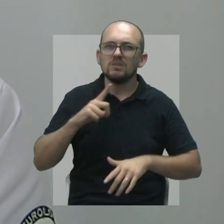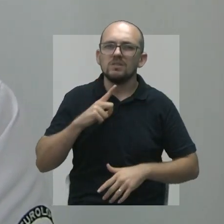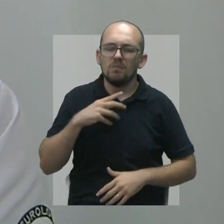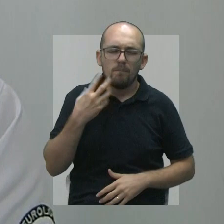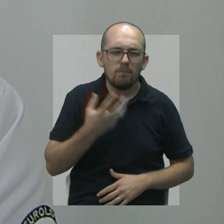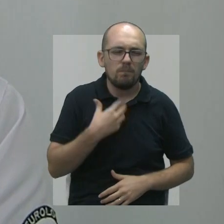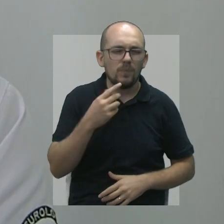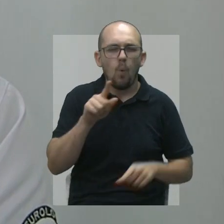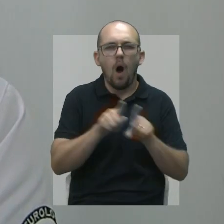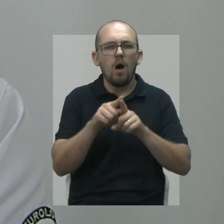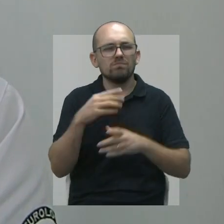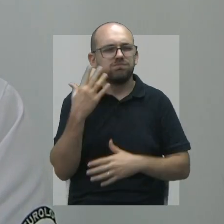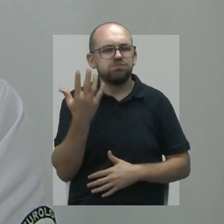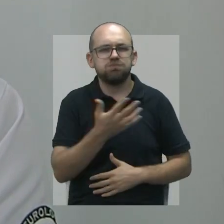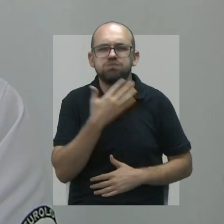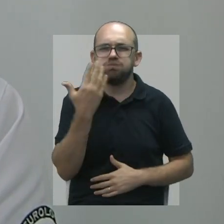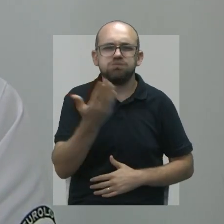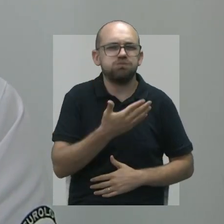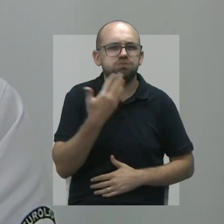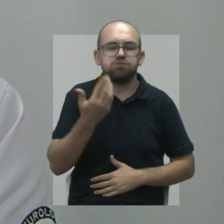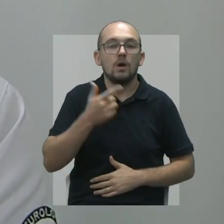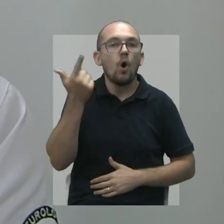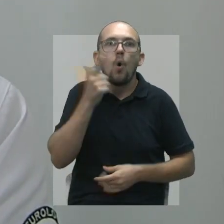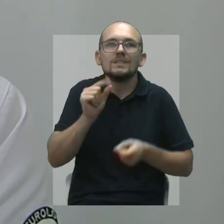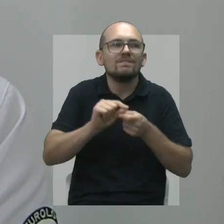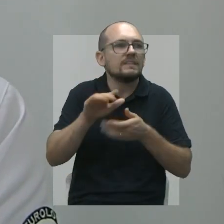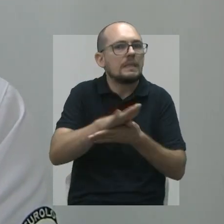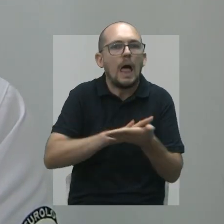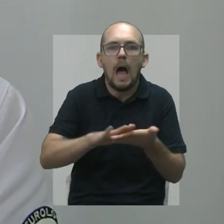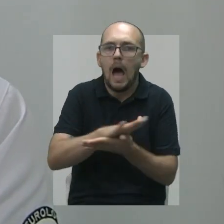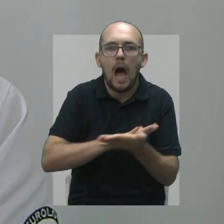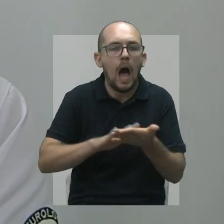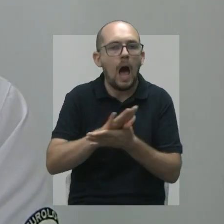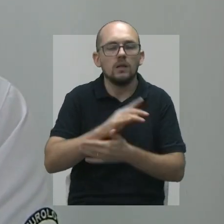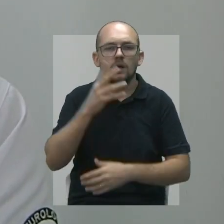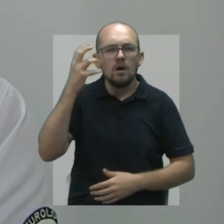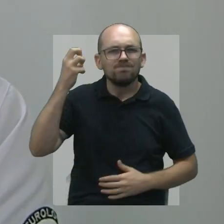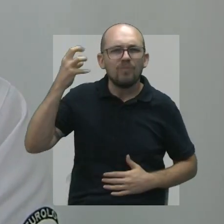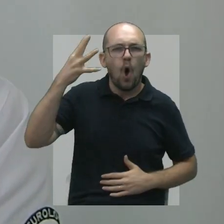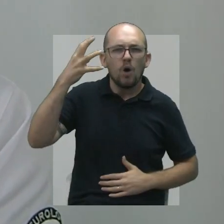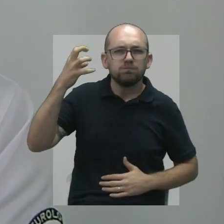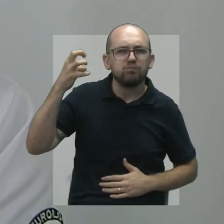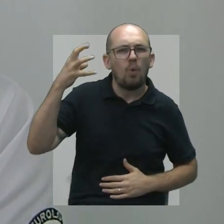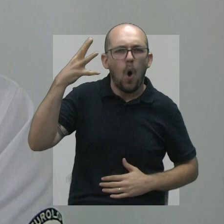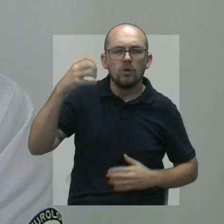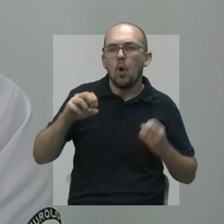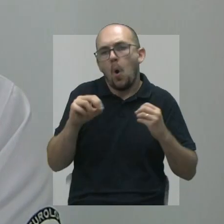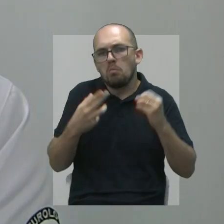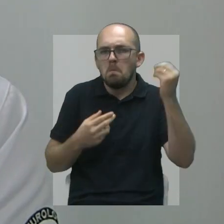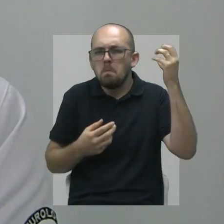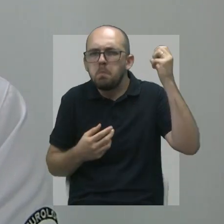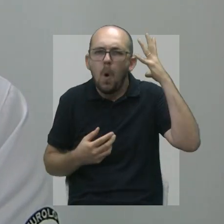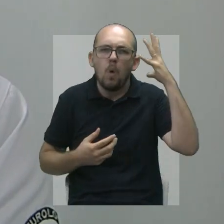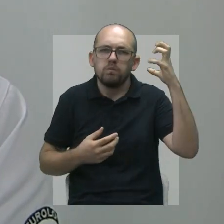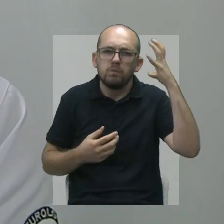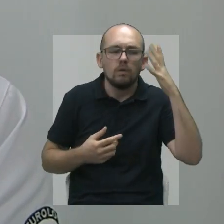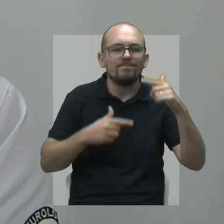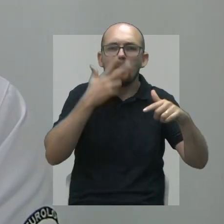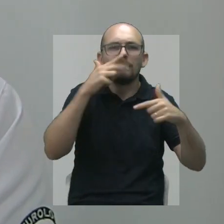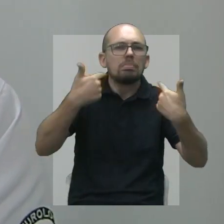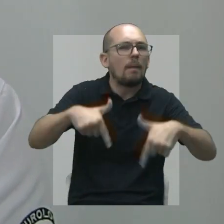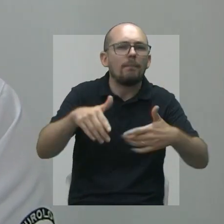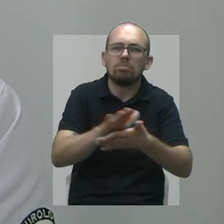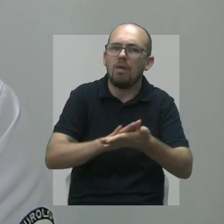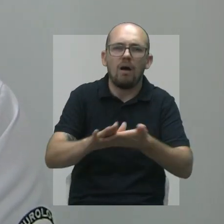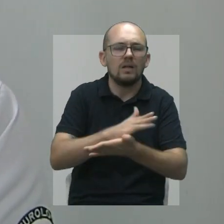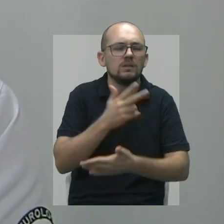intenso mal-estar. Elas são incapacitantes. O indivíduo que está com uma crise de enxaqueca, ele fica incapacitado de exercer suas atividades. Ele